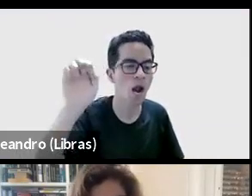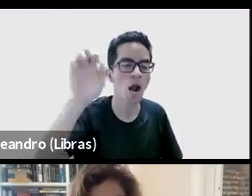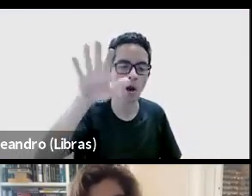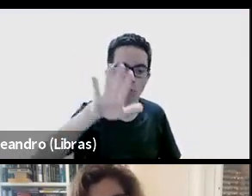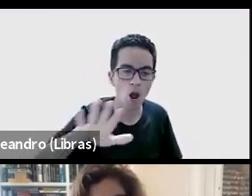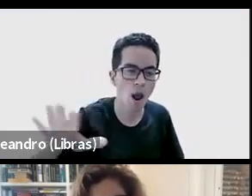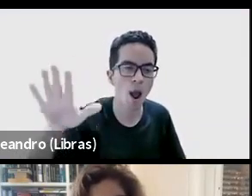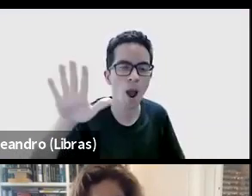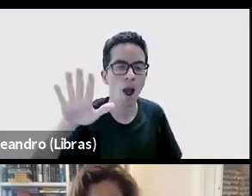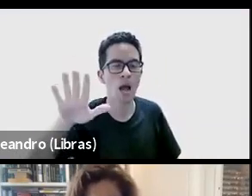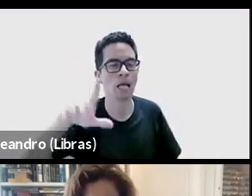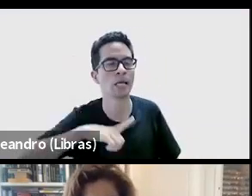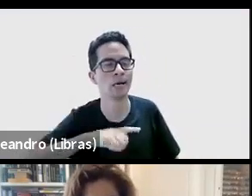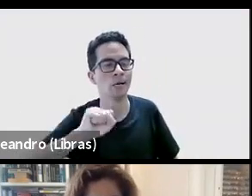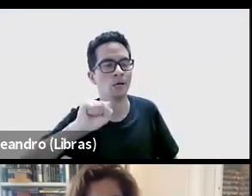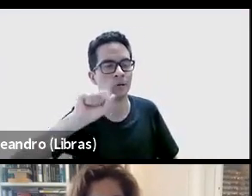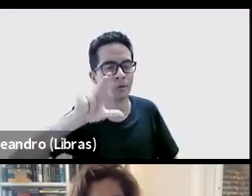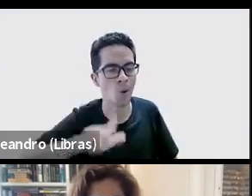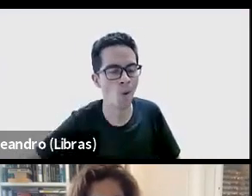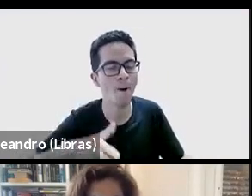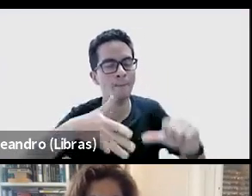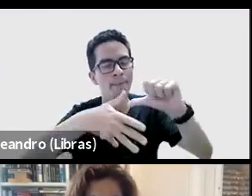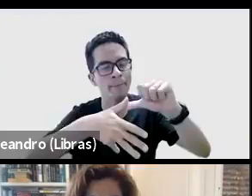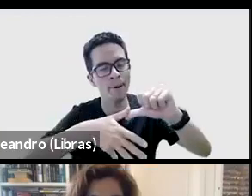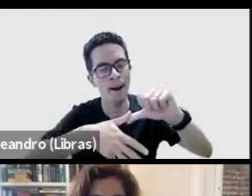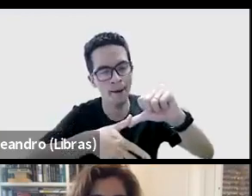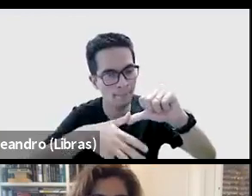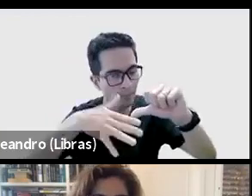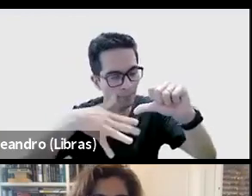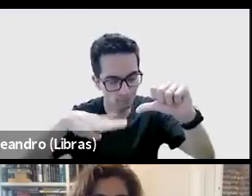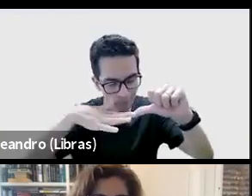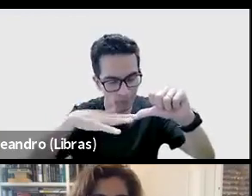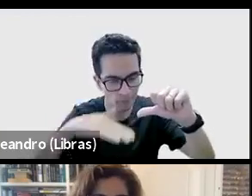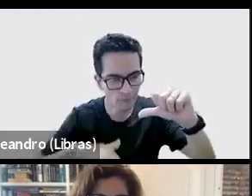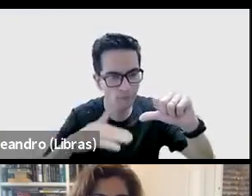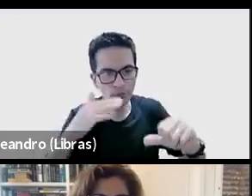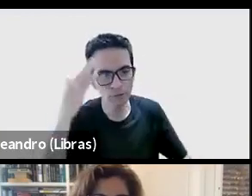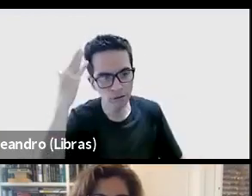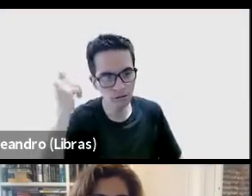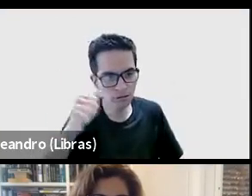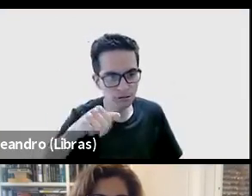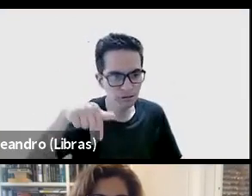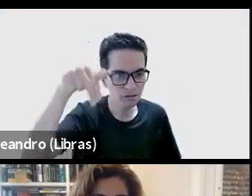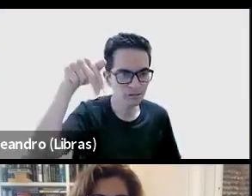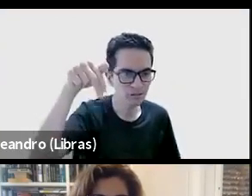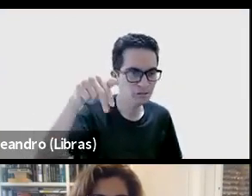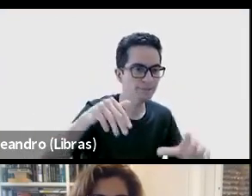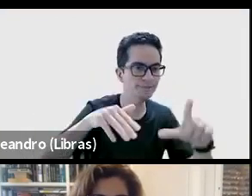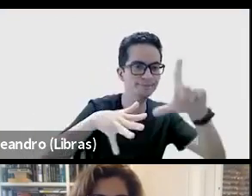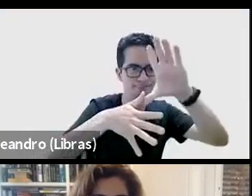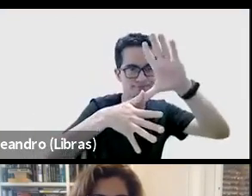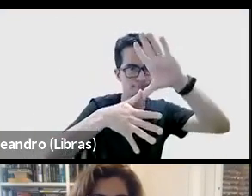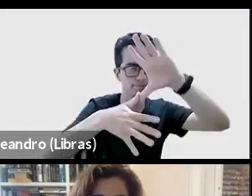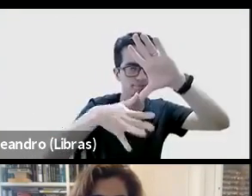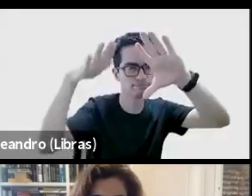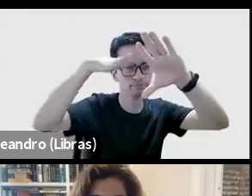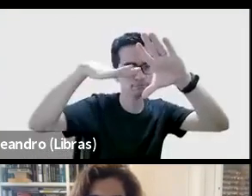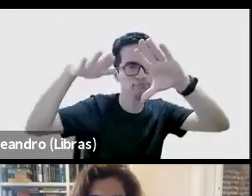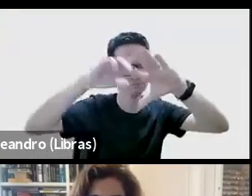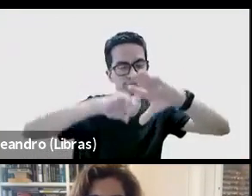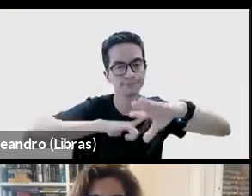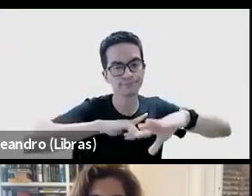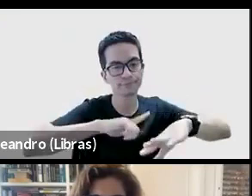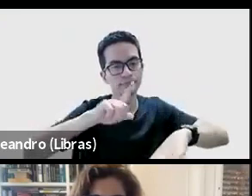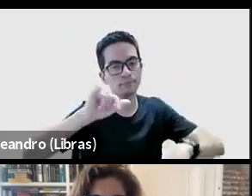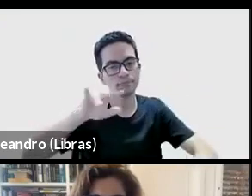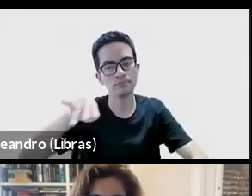né, América do Sul, América Latina, ou, né, América do Norte, enfim, né, leste da Ásia, às vezes a gente tem